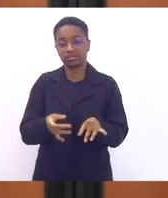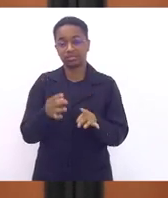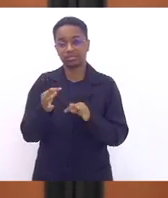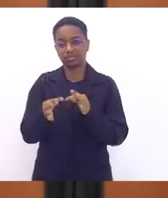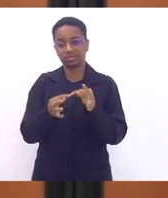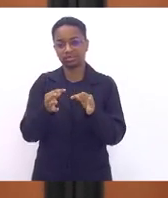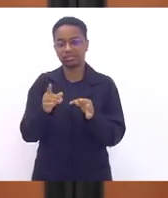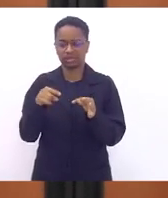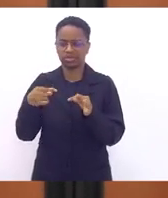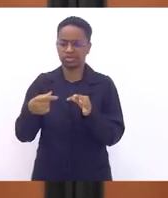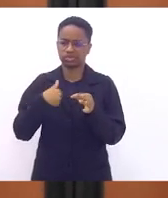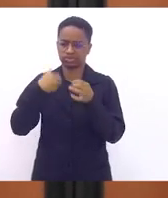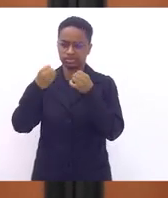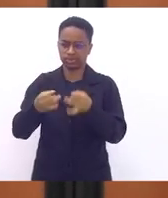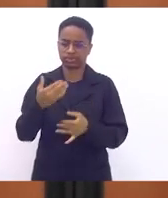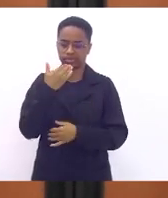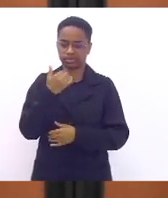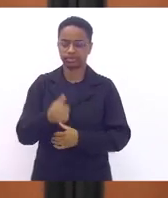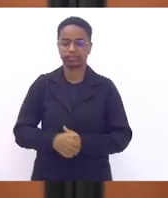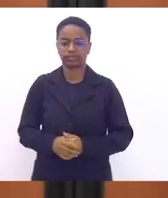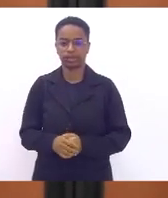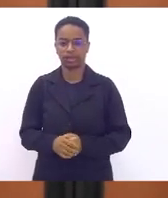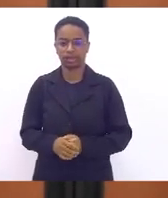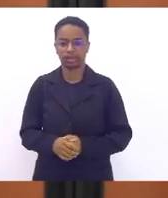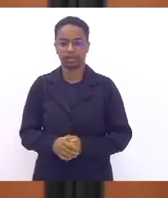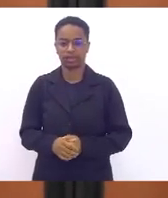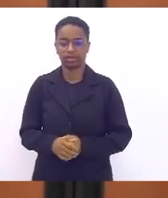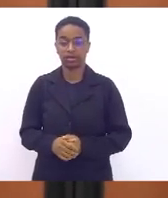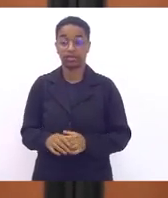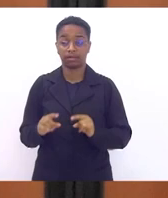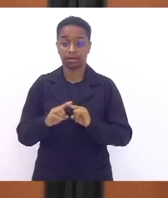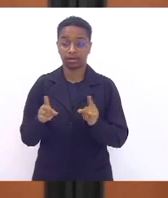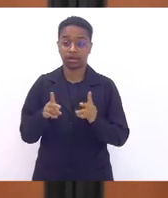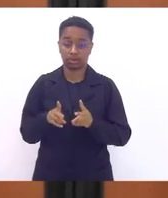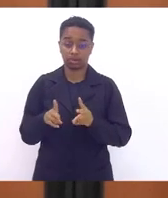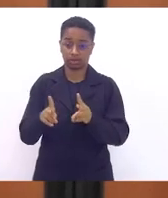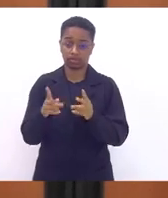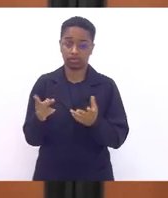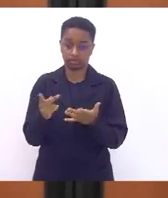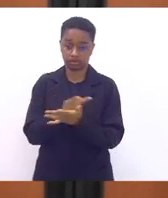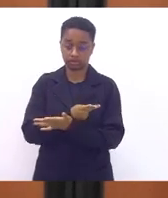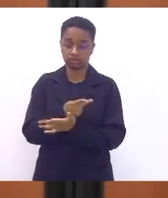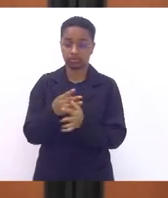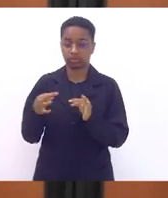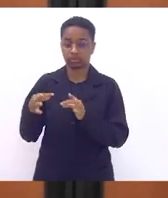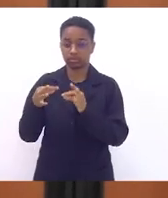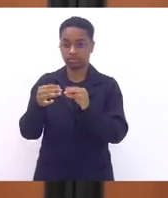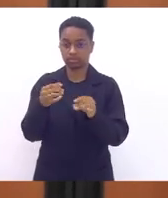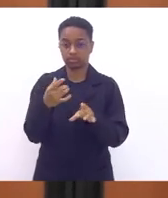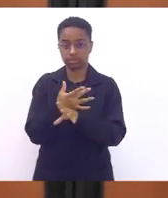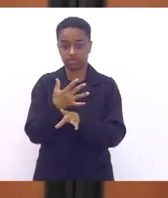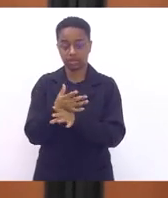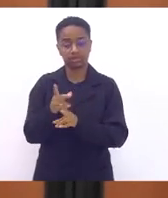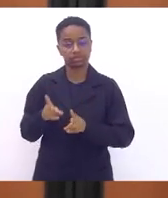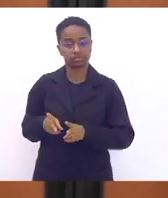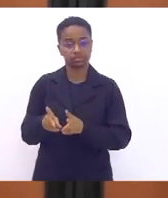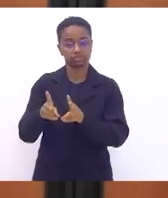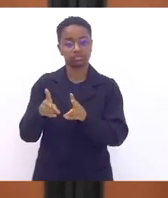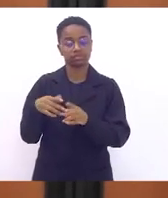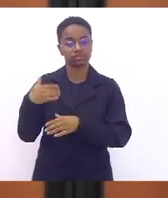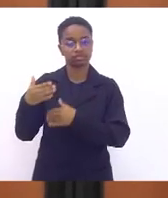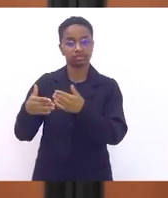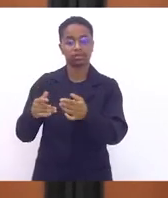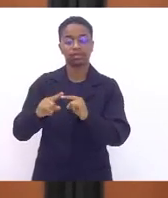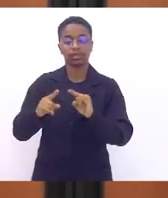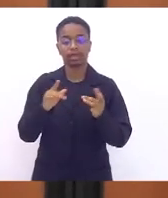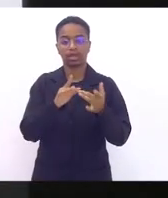Bom, a gente vai chegar nisso depois. E, assim, então, isso está sendo feito, né, em todos os municípios, de forma contínua. A articulação